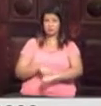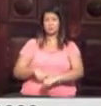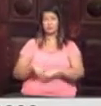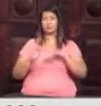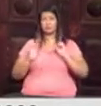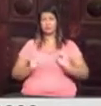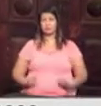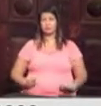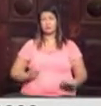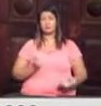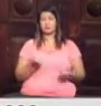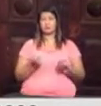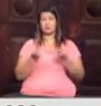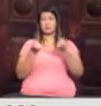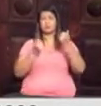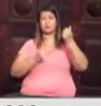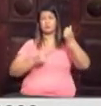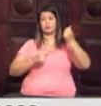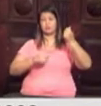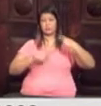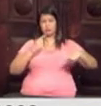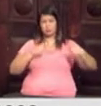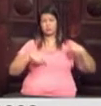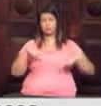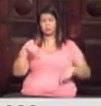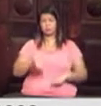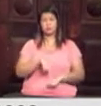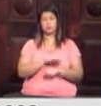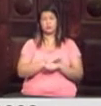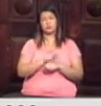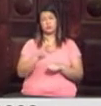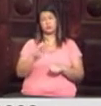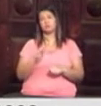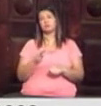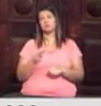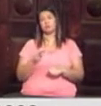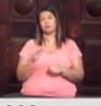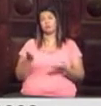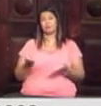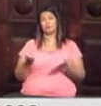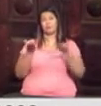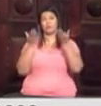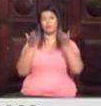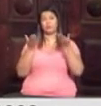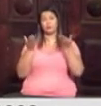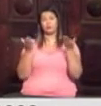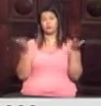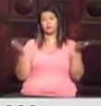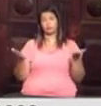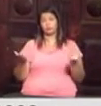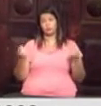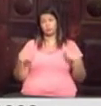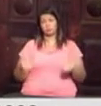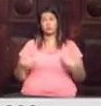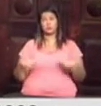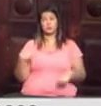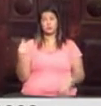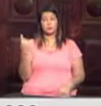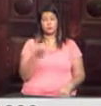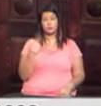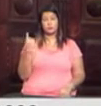e política pela qual passa o Estado do Rio de Janeiro num novo patamar. E é preciso que a